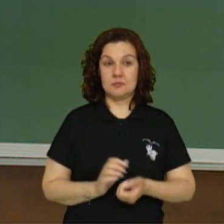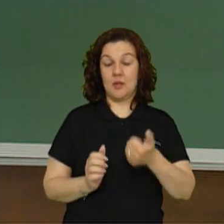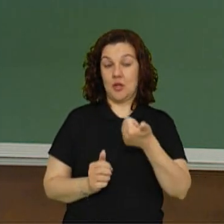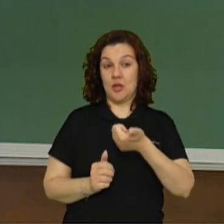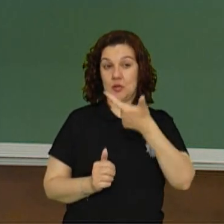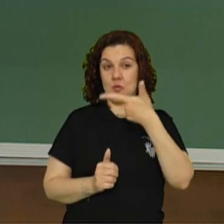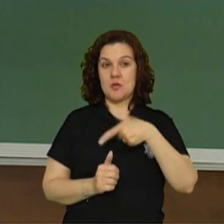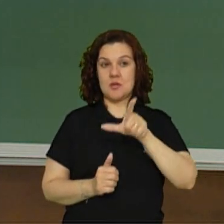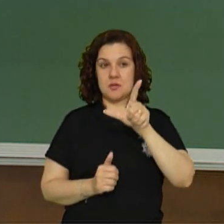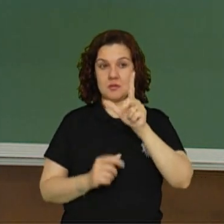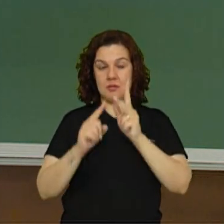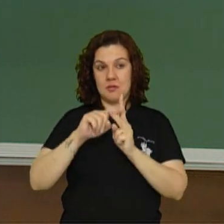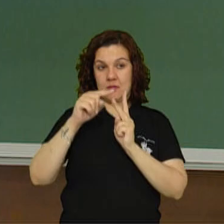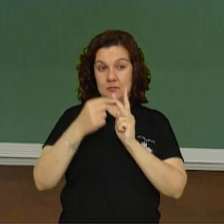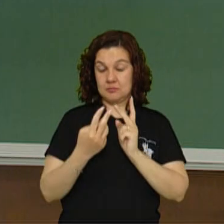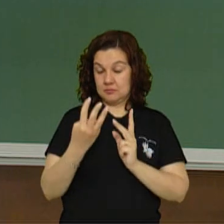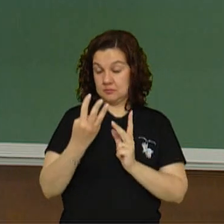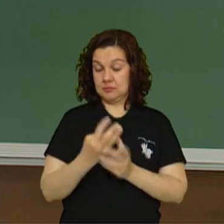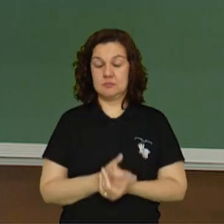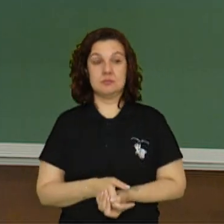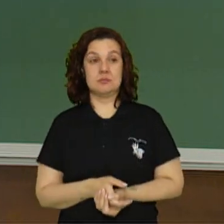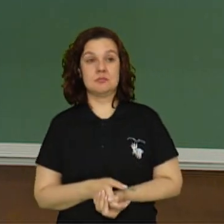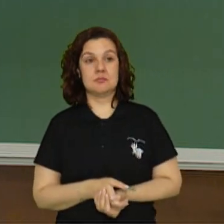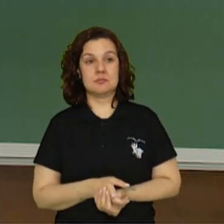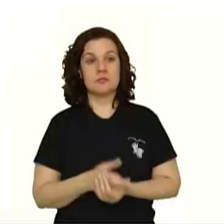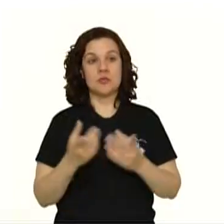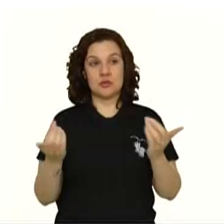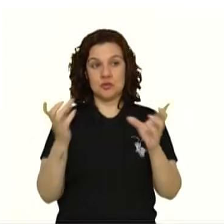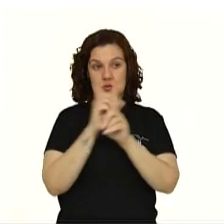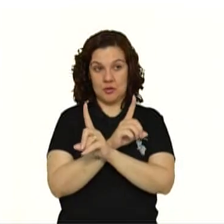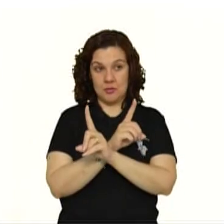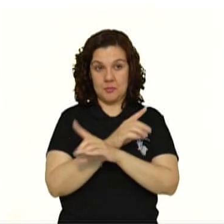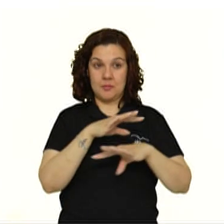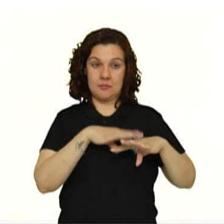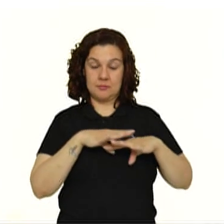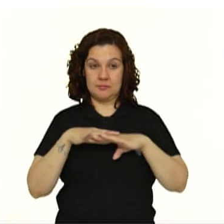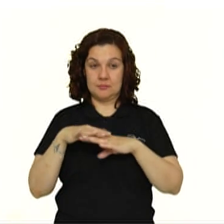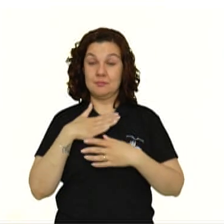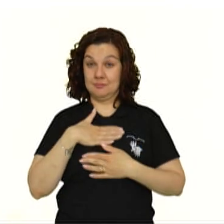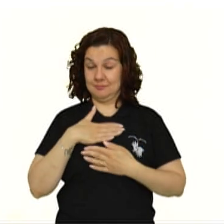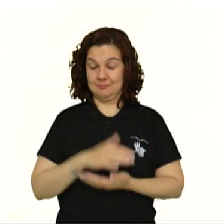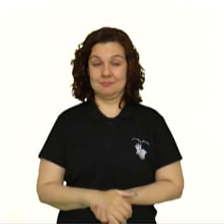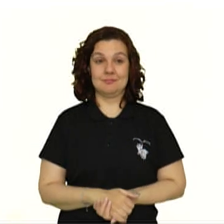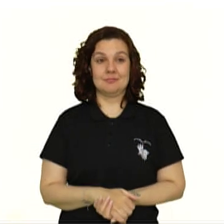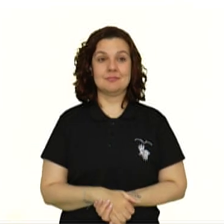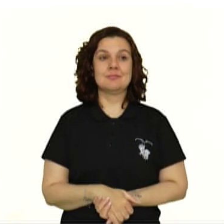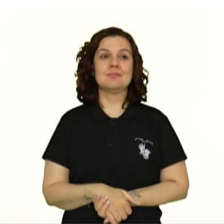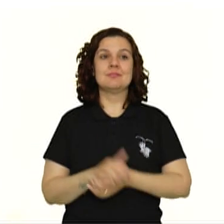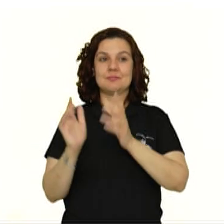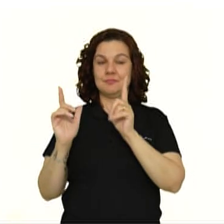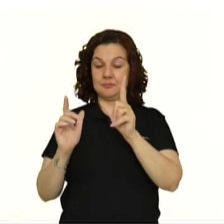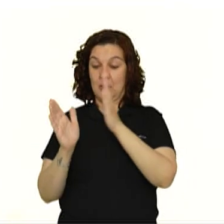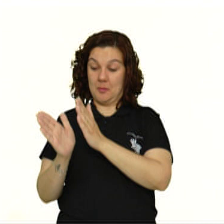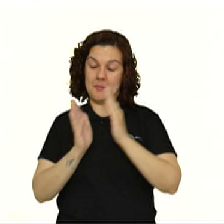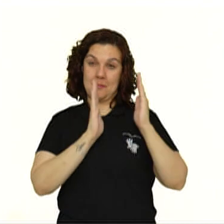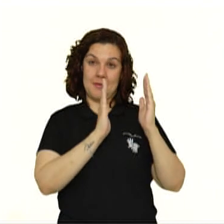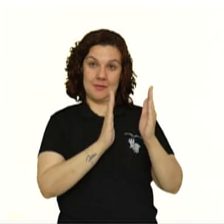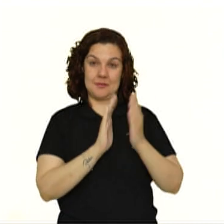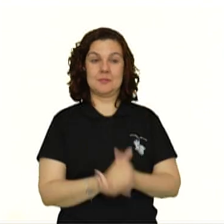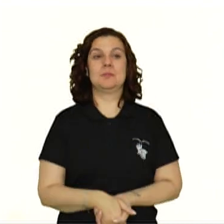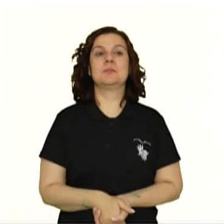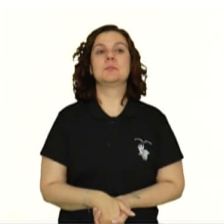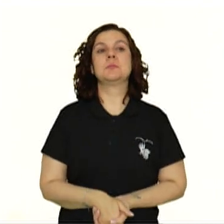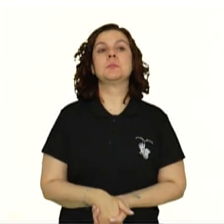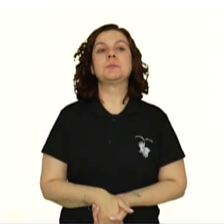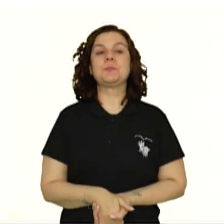L raiz de 3, que é L que é o lado. Já arrumei como a matemática gosta, com a informação da incógnita no